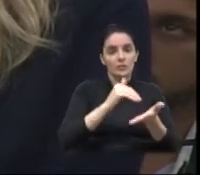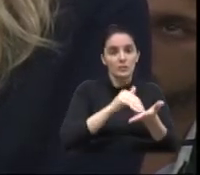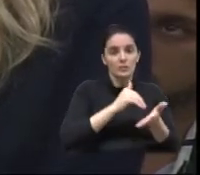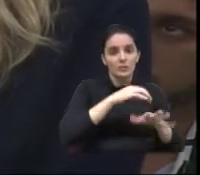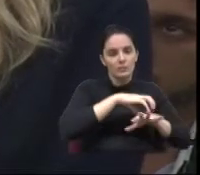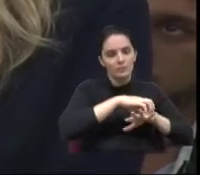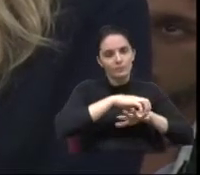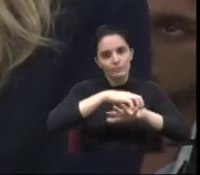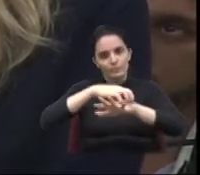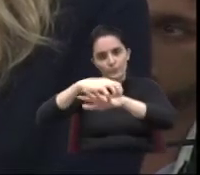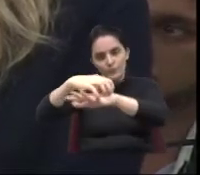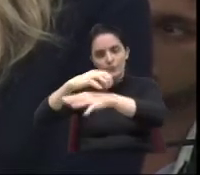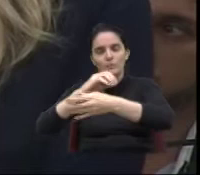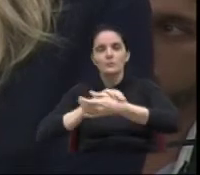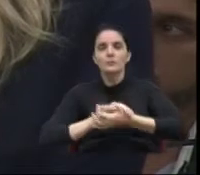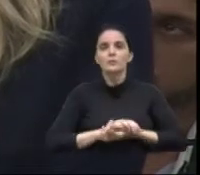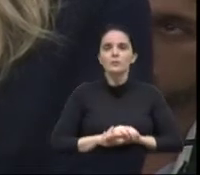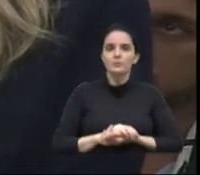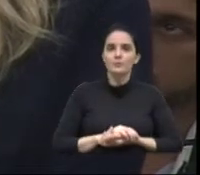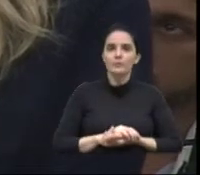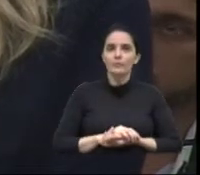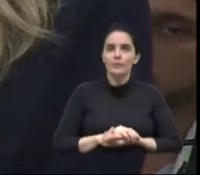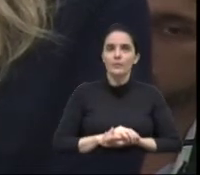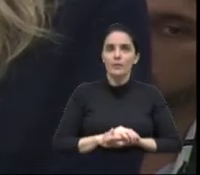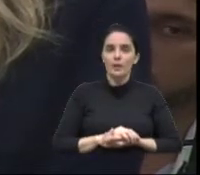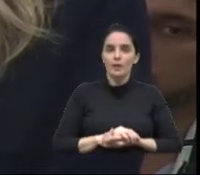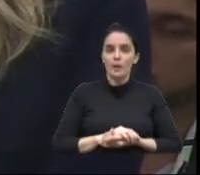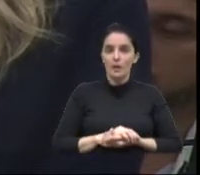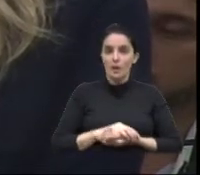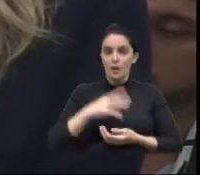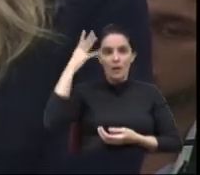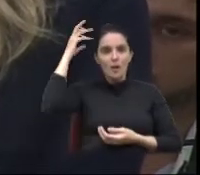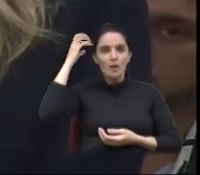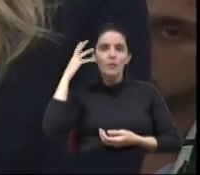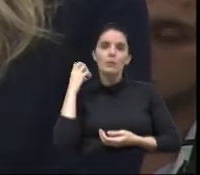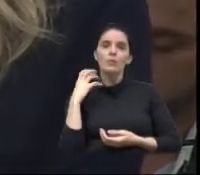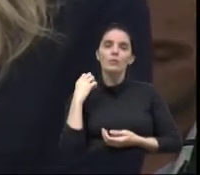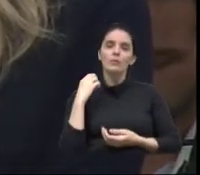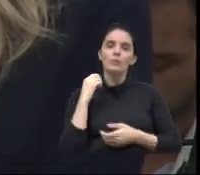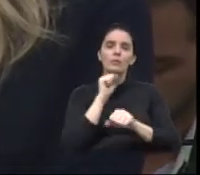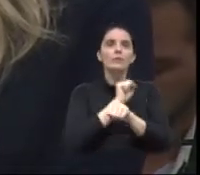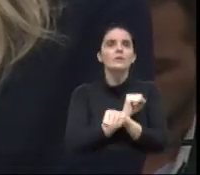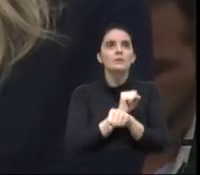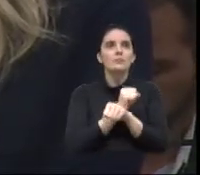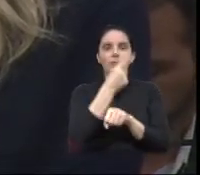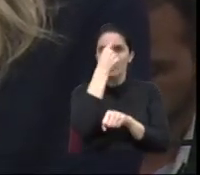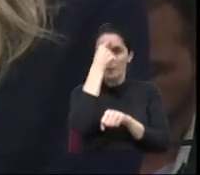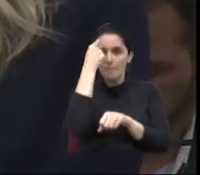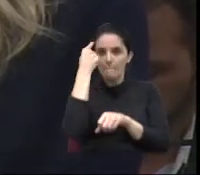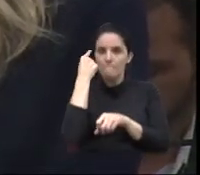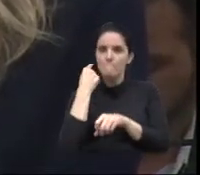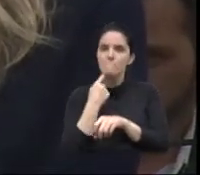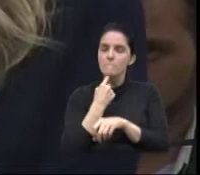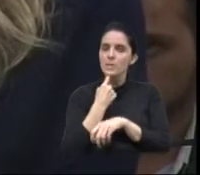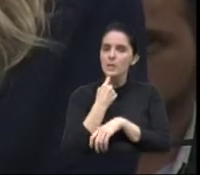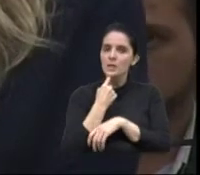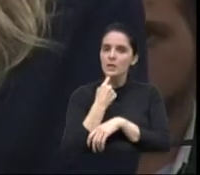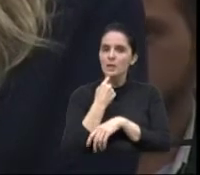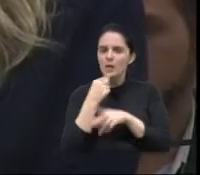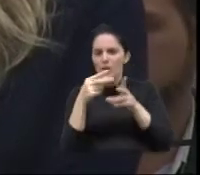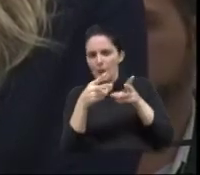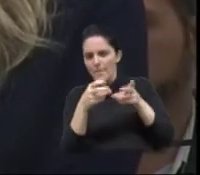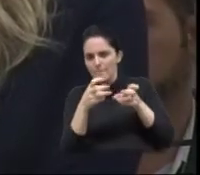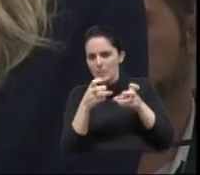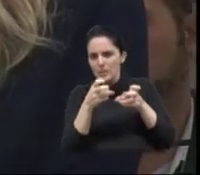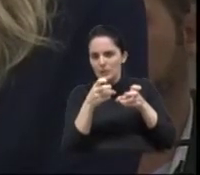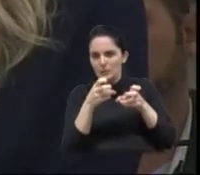nós ficamos por um tempo de meia hora observando o trânsito no horário de pico. E a dificuldade é